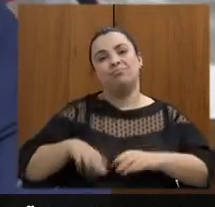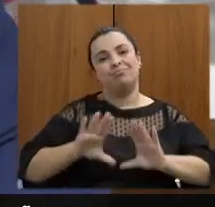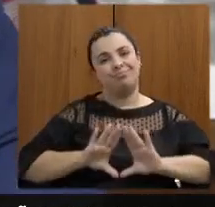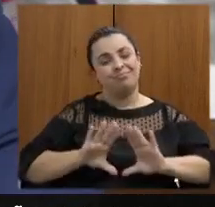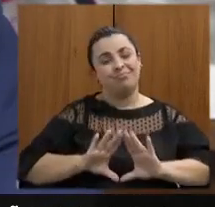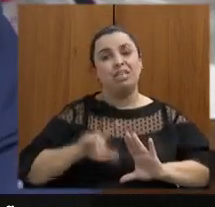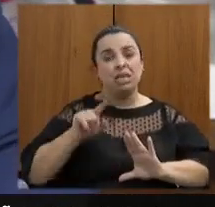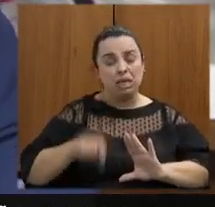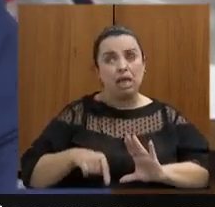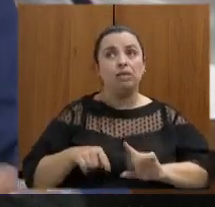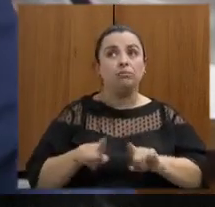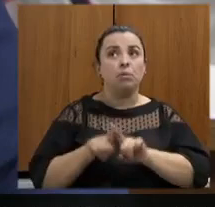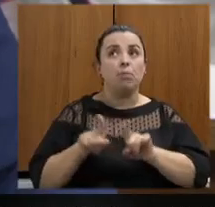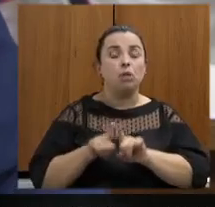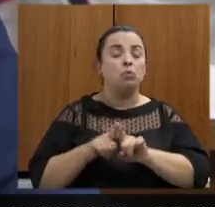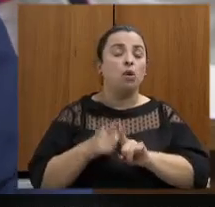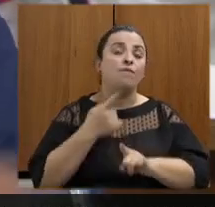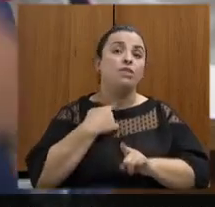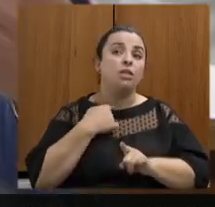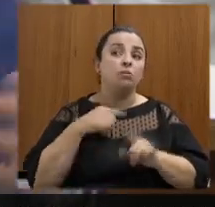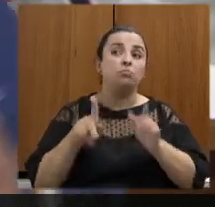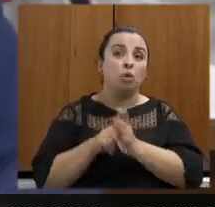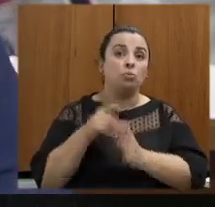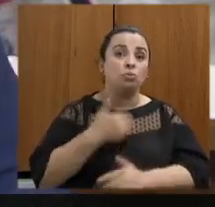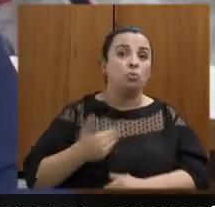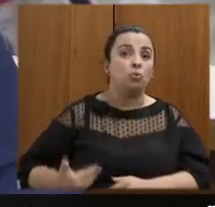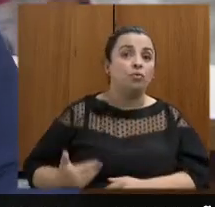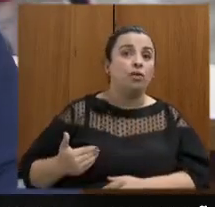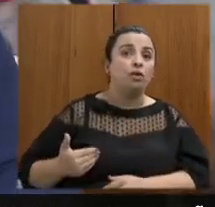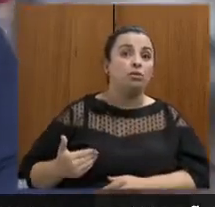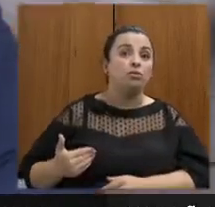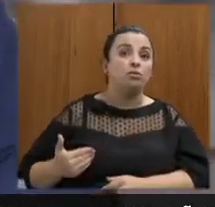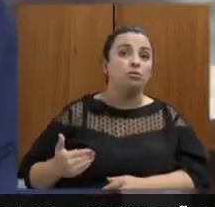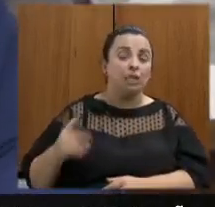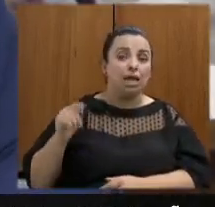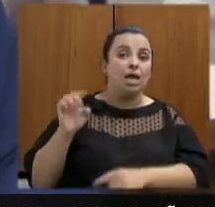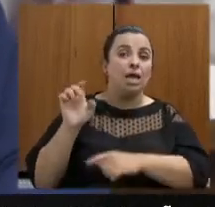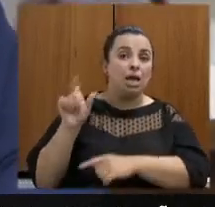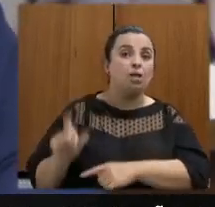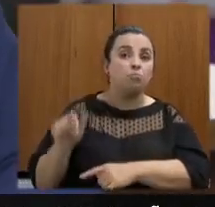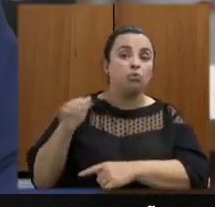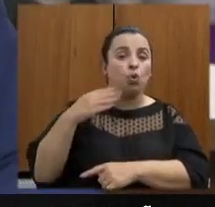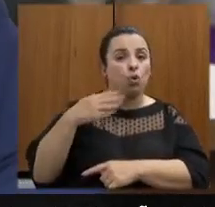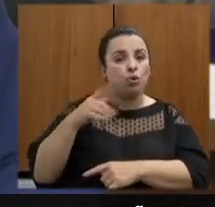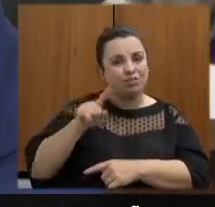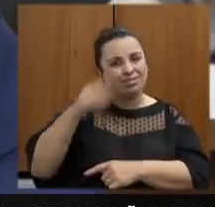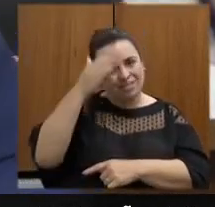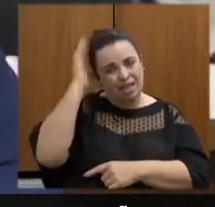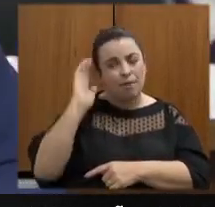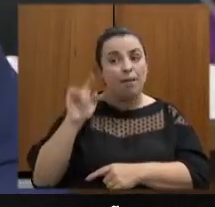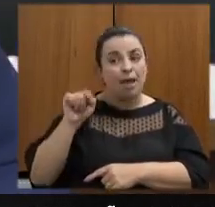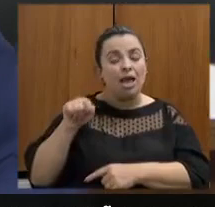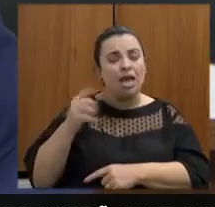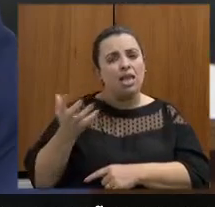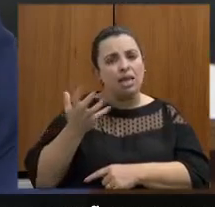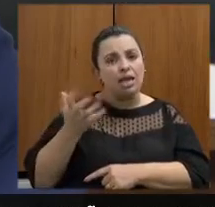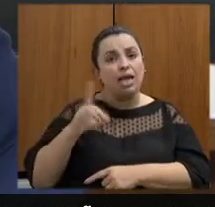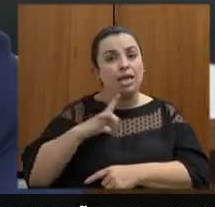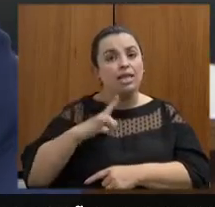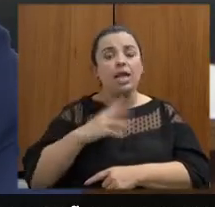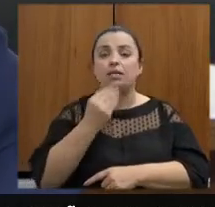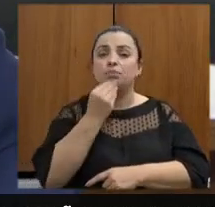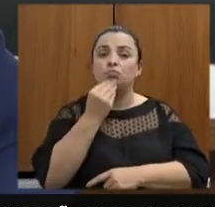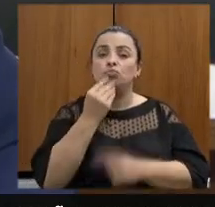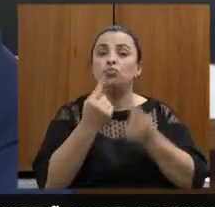que é inclusive o desejo do Governo do Estado é na hora de formar a execução do plano que haja esta